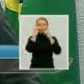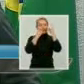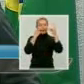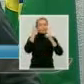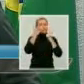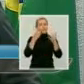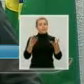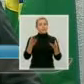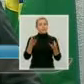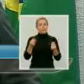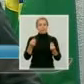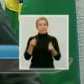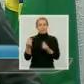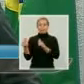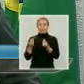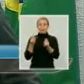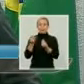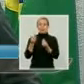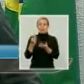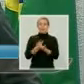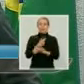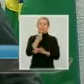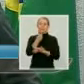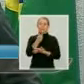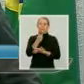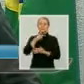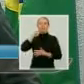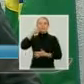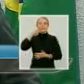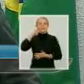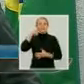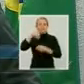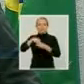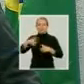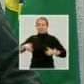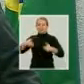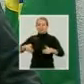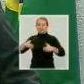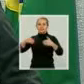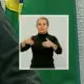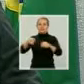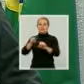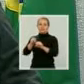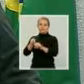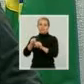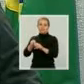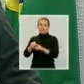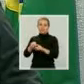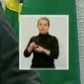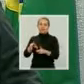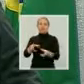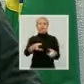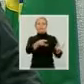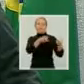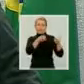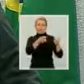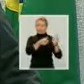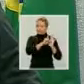a política adotada pelo Ministério da Educação. Como vocês perceberam,